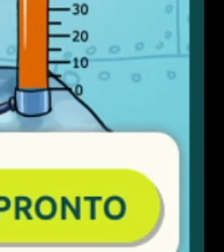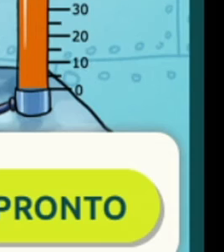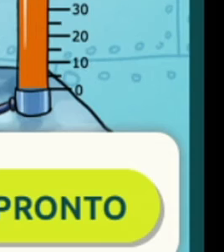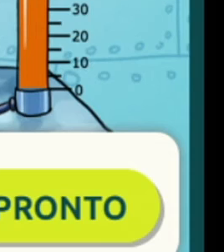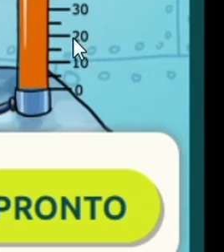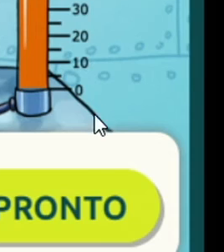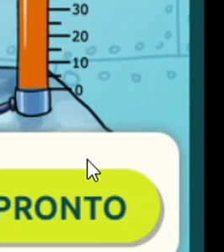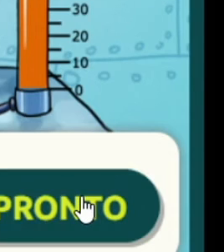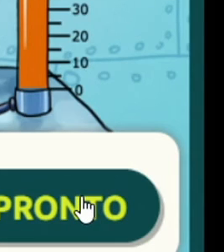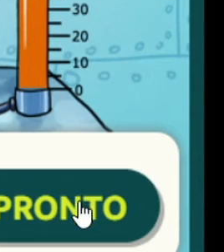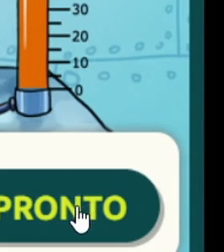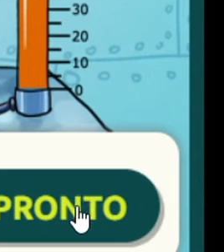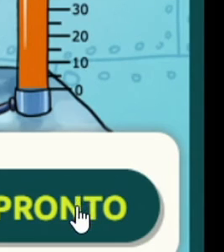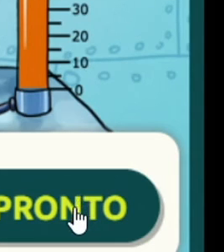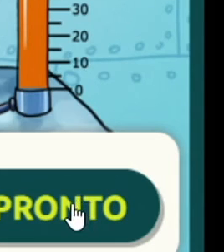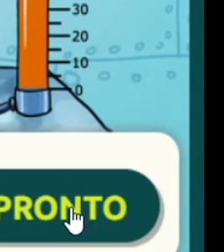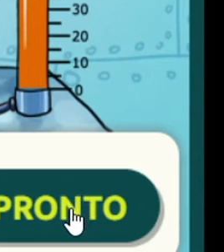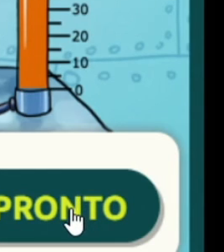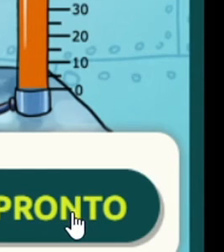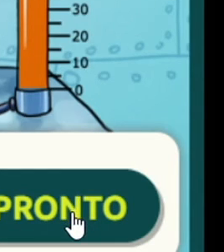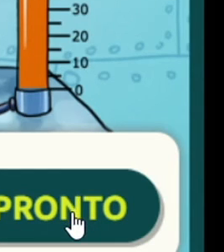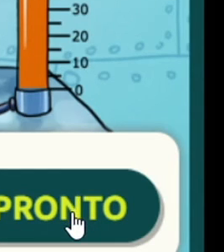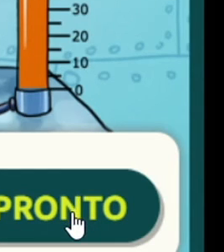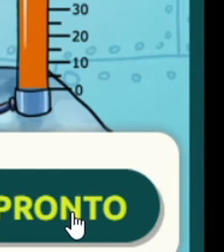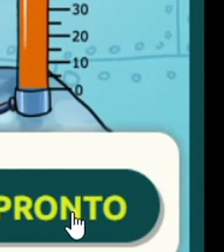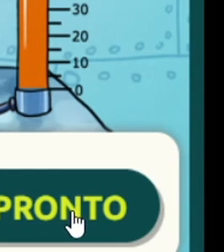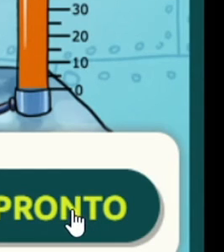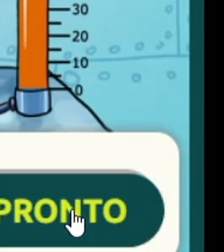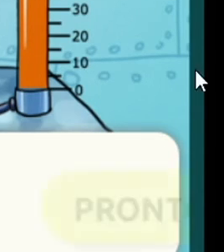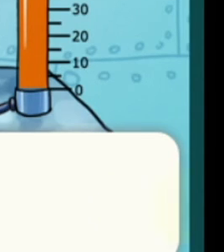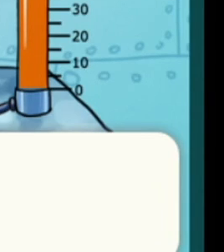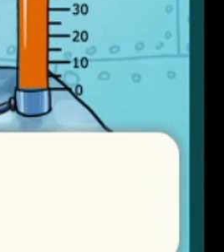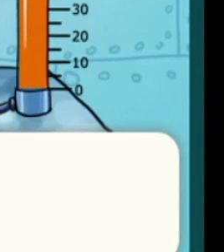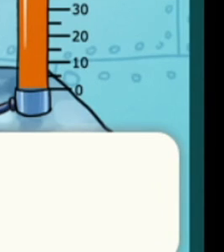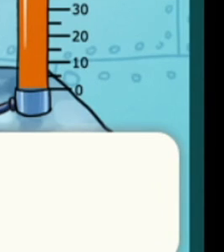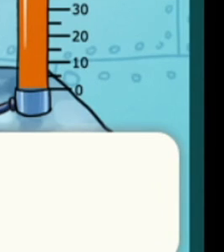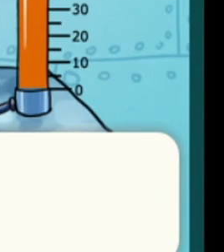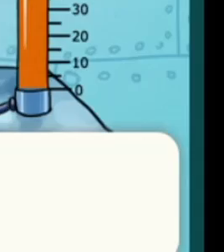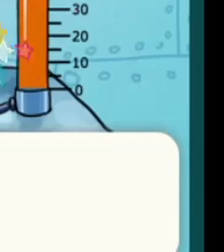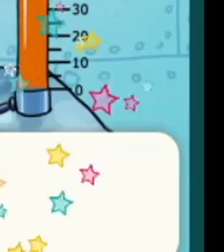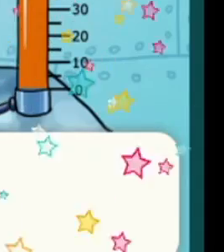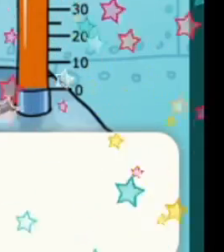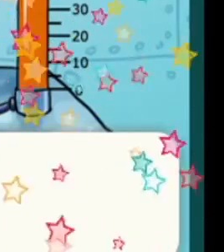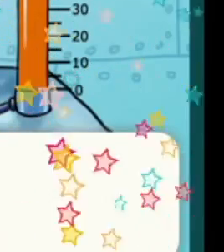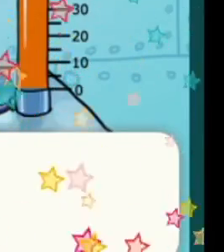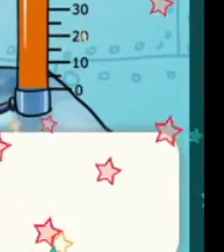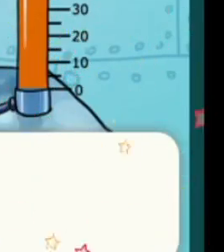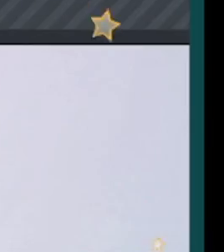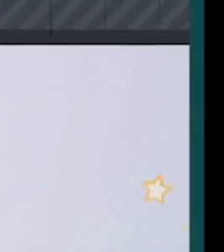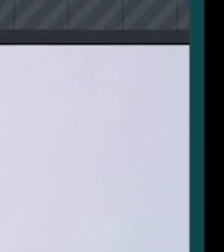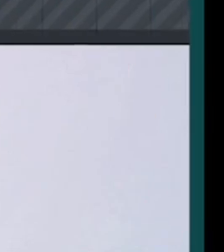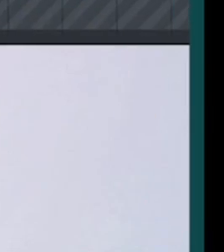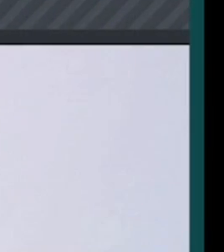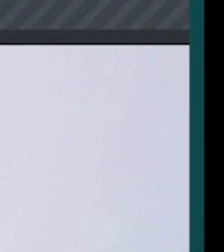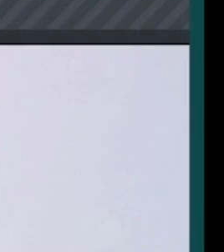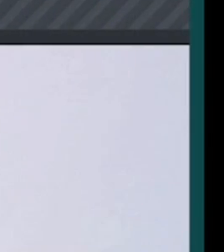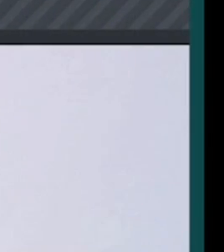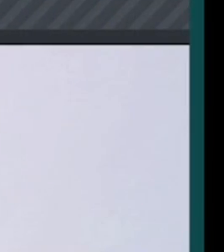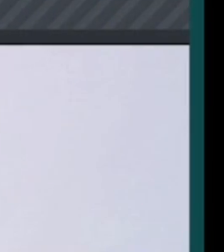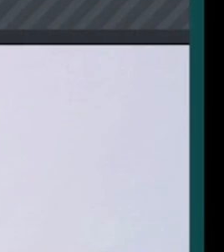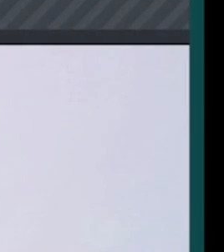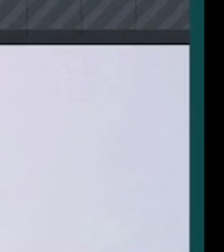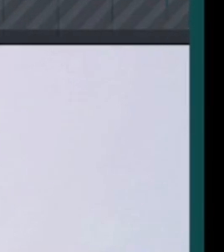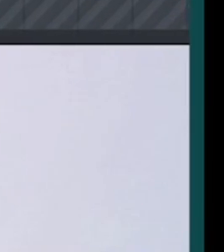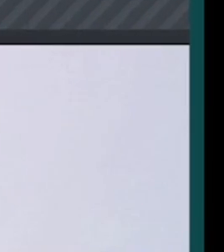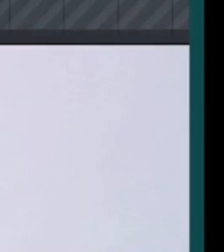laranja, né? Beleza, clicamos em pronto, porque a gente já fez o que foi solicitado. Apareceu estrelinha, quer